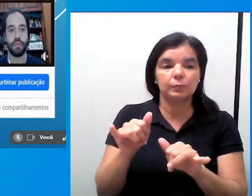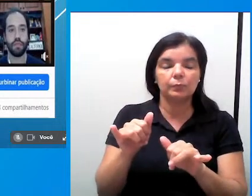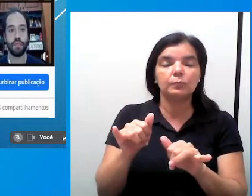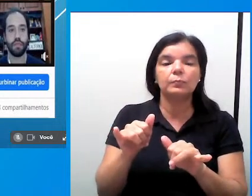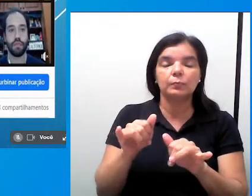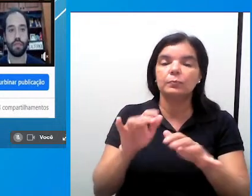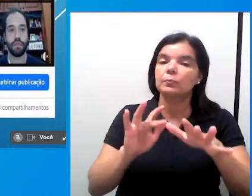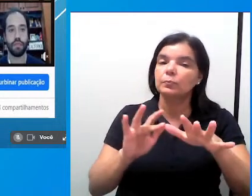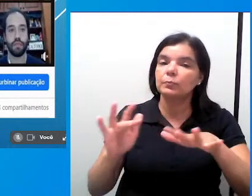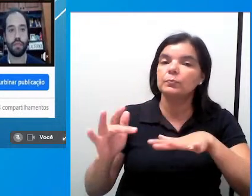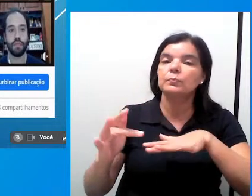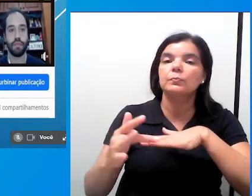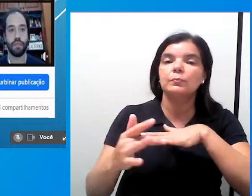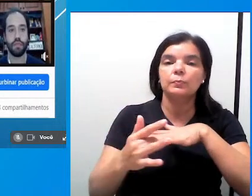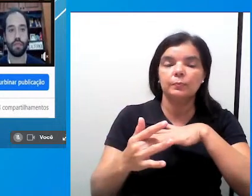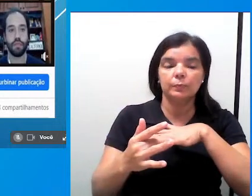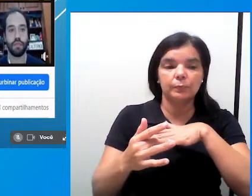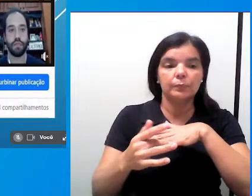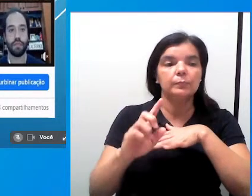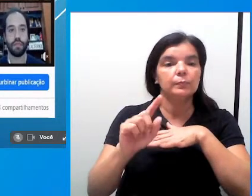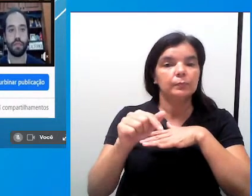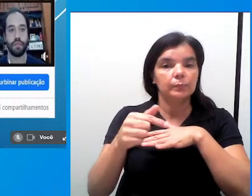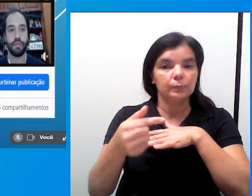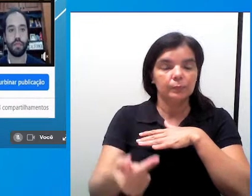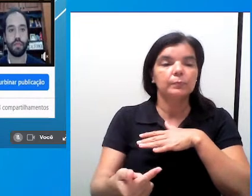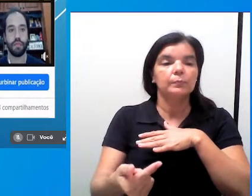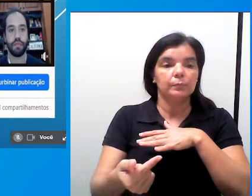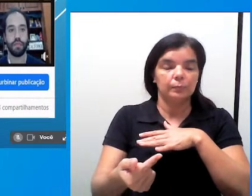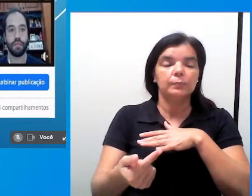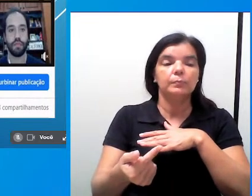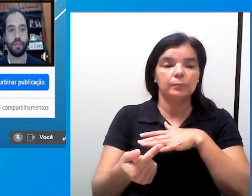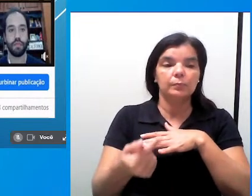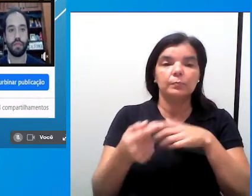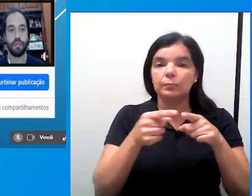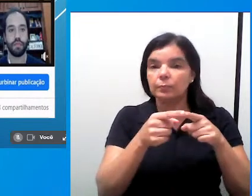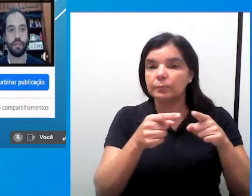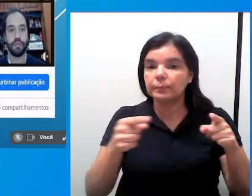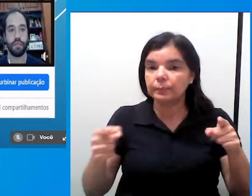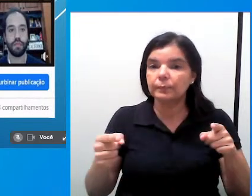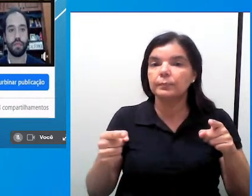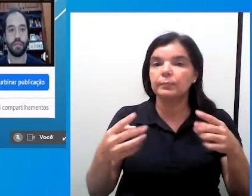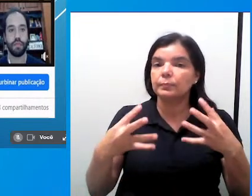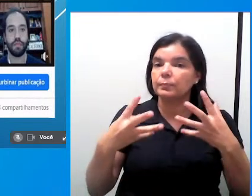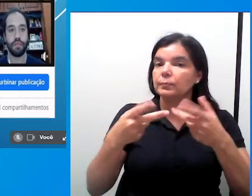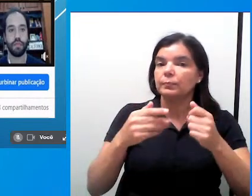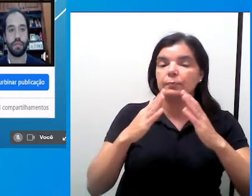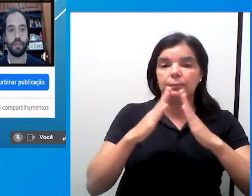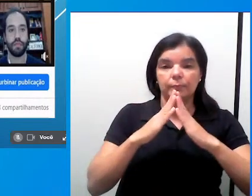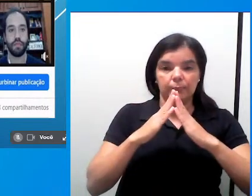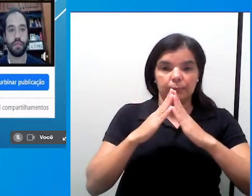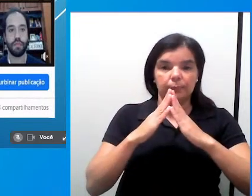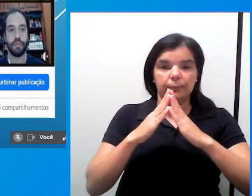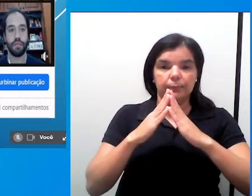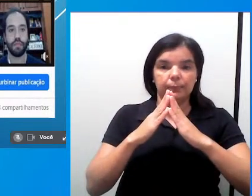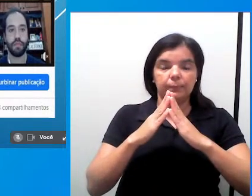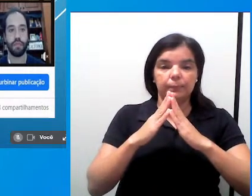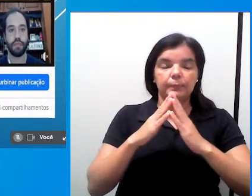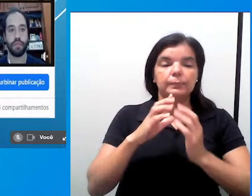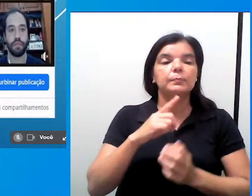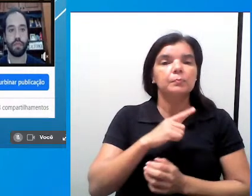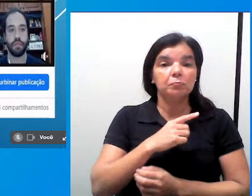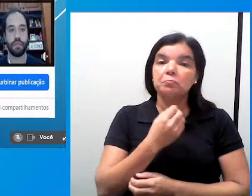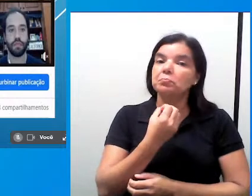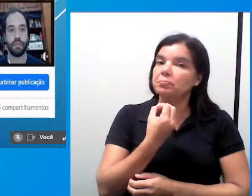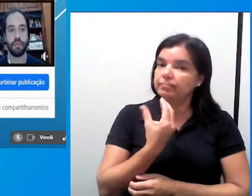nossas redes, e aí depois a gente fazia os eventos naquele período em que estava todo mundo em casa. Né? Nós tivemos um êxito